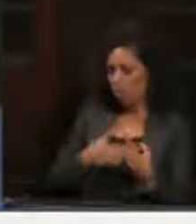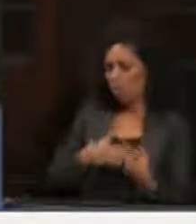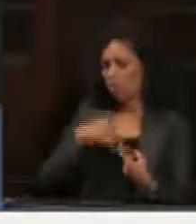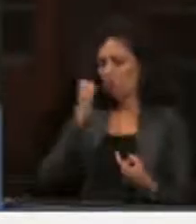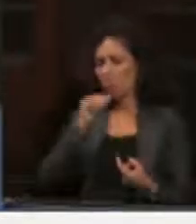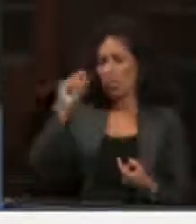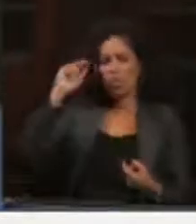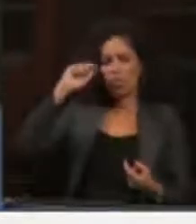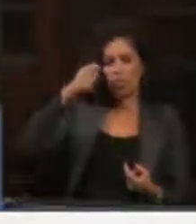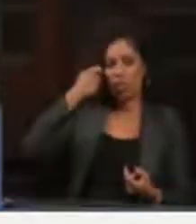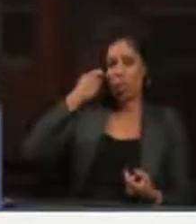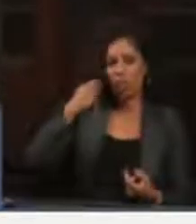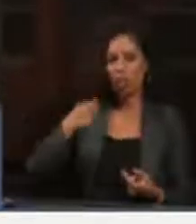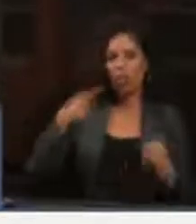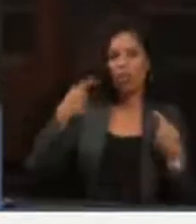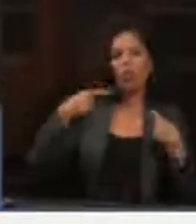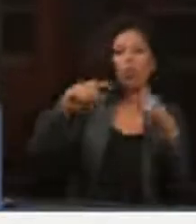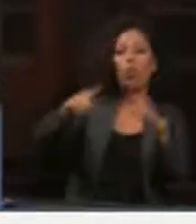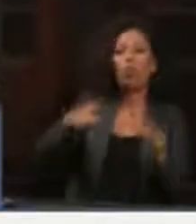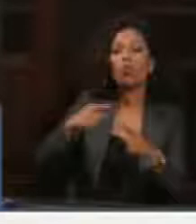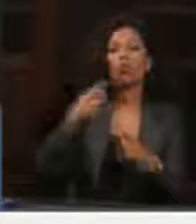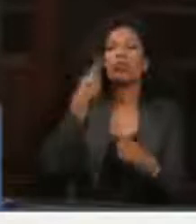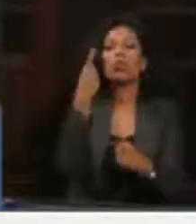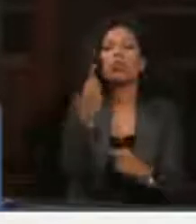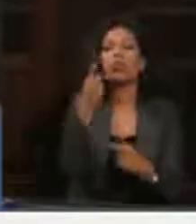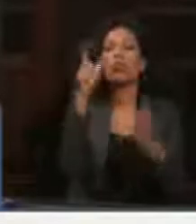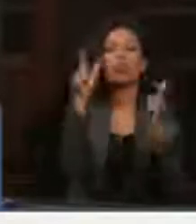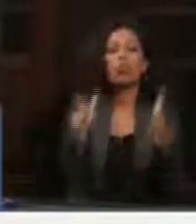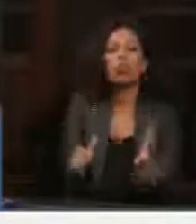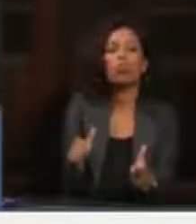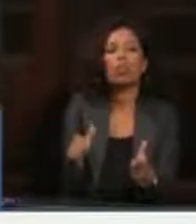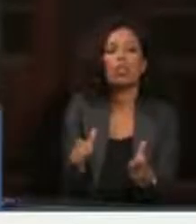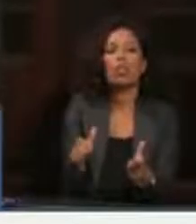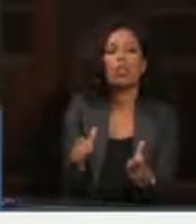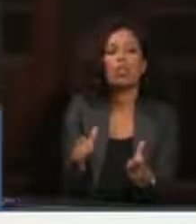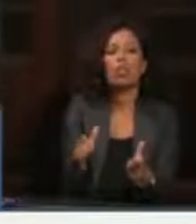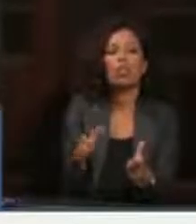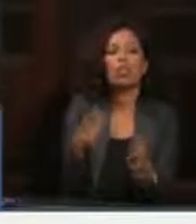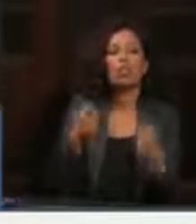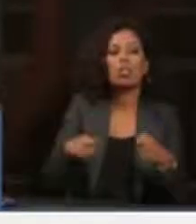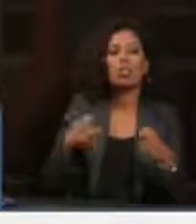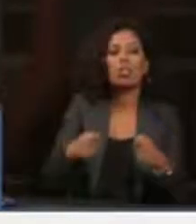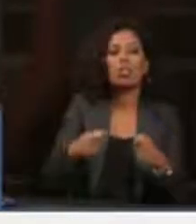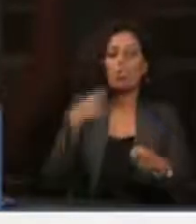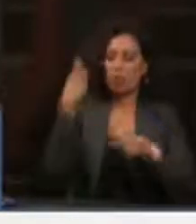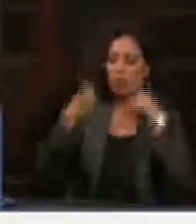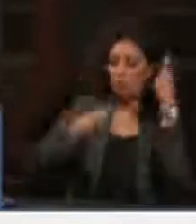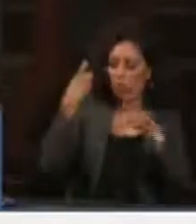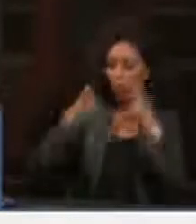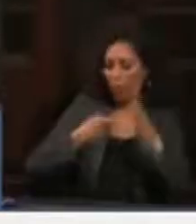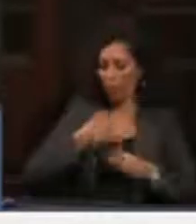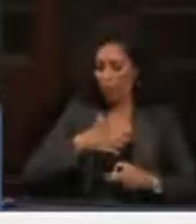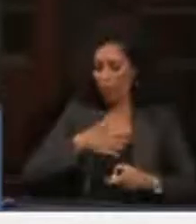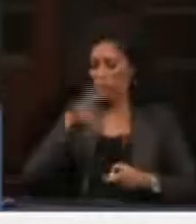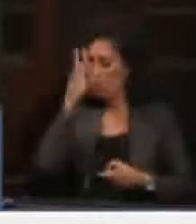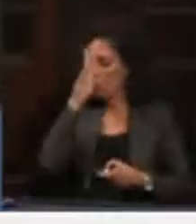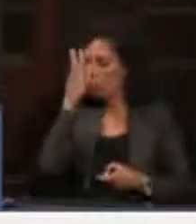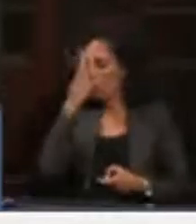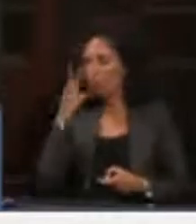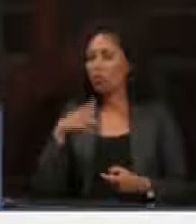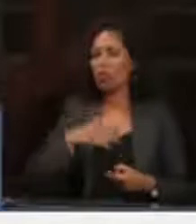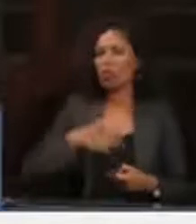negras, como um lugar que devemos sim ocupar com a nossa qualidade, com as nossas histórias, com a